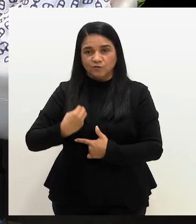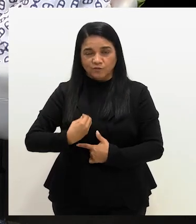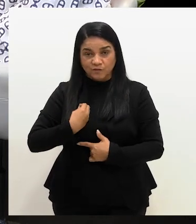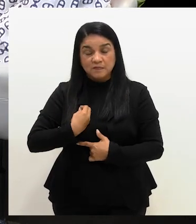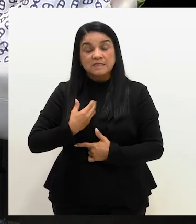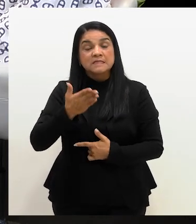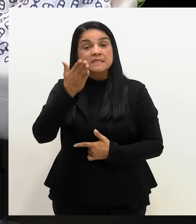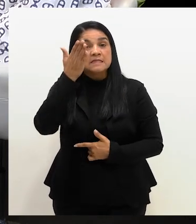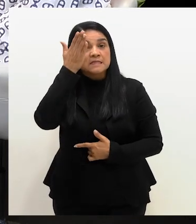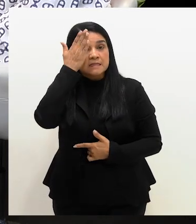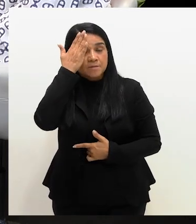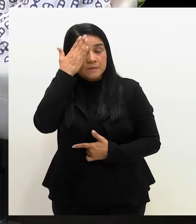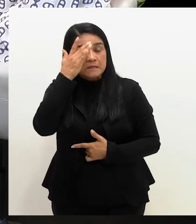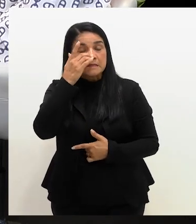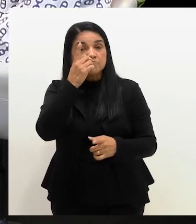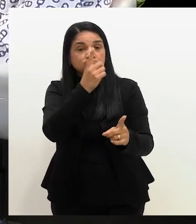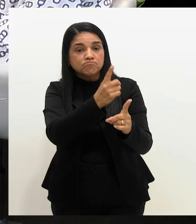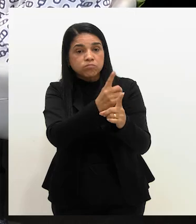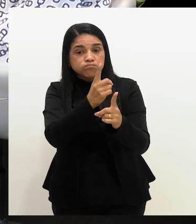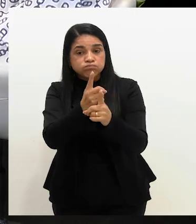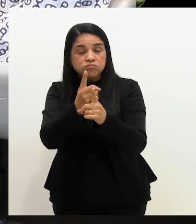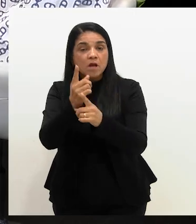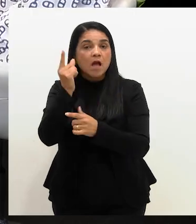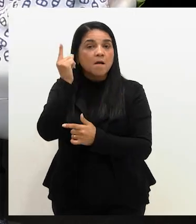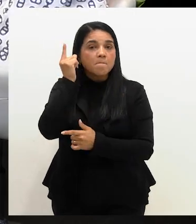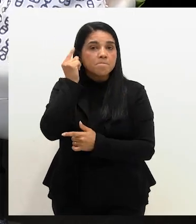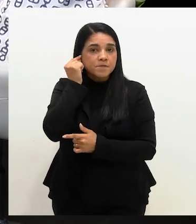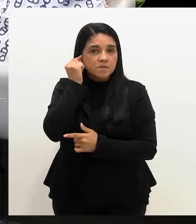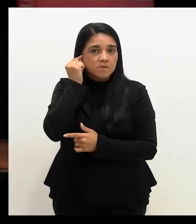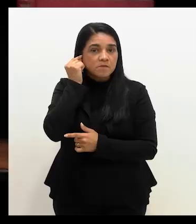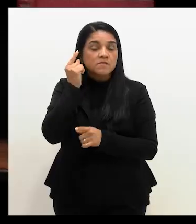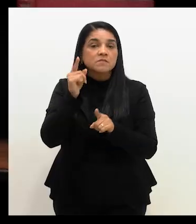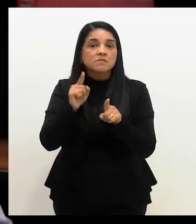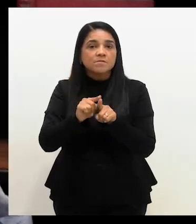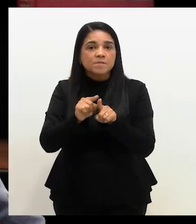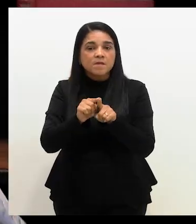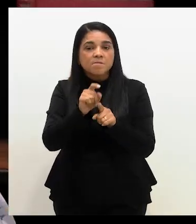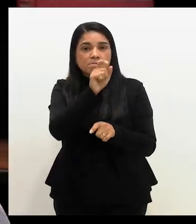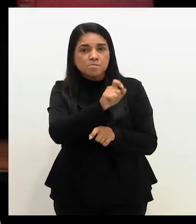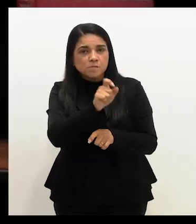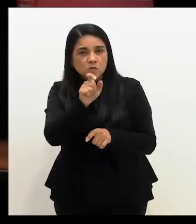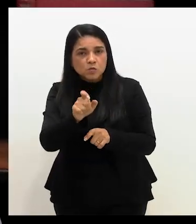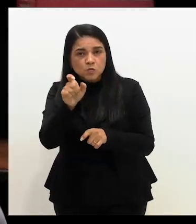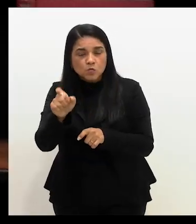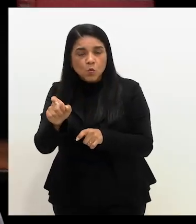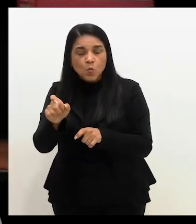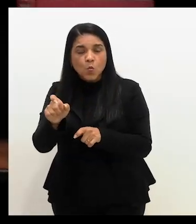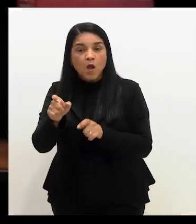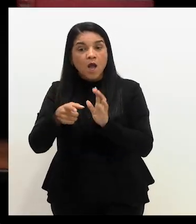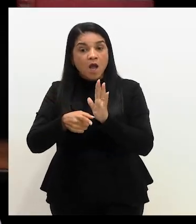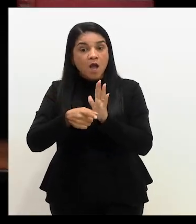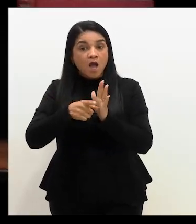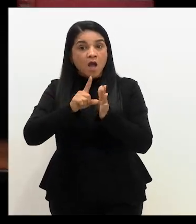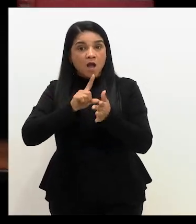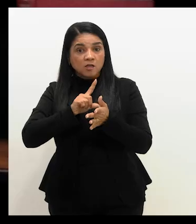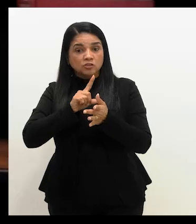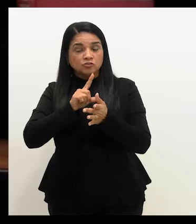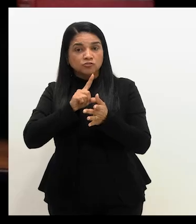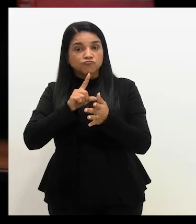também a gente saber identificar a perda auditiva e fazer com que esse paciente, de